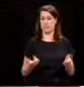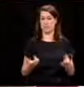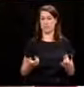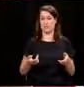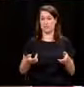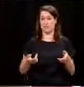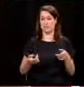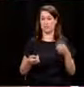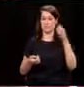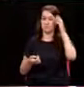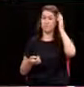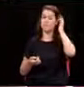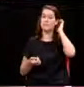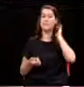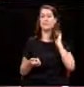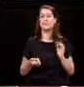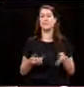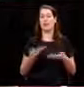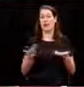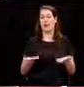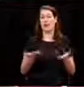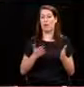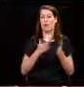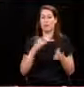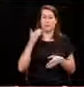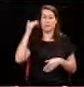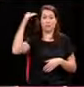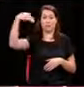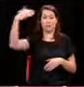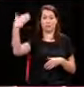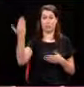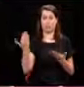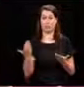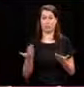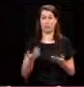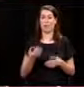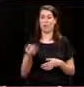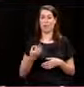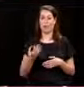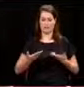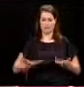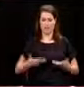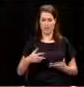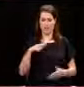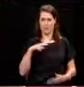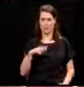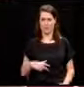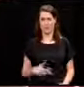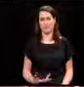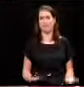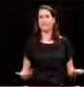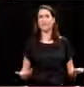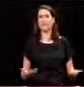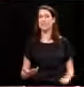isso. E agora o futuro é nós, em Portugal, em momentos em que a economia